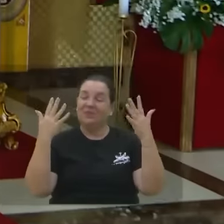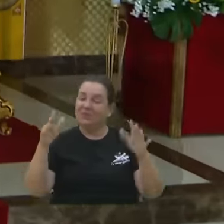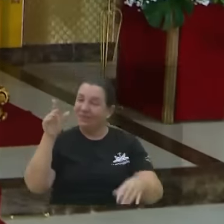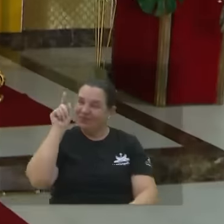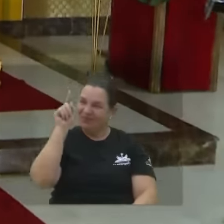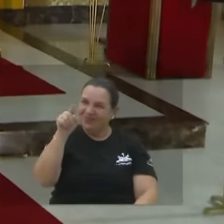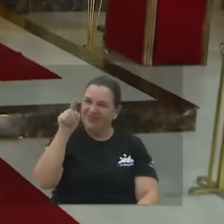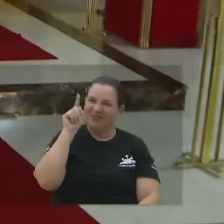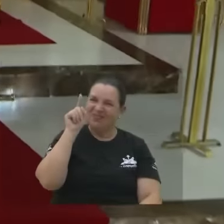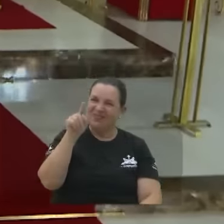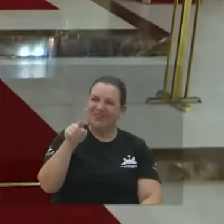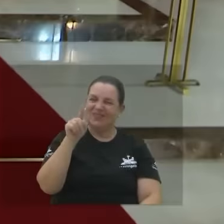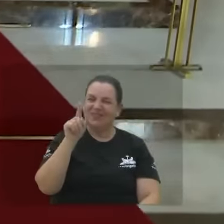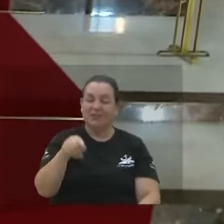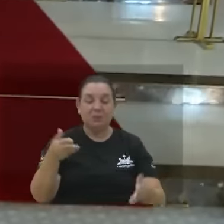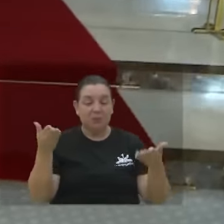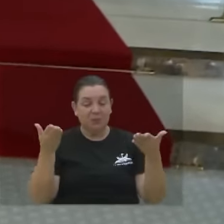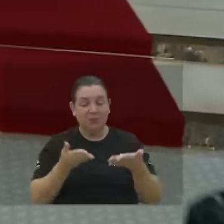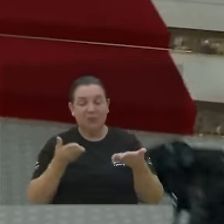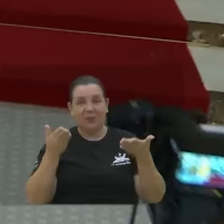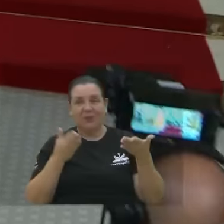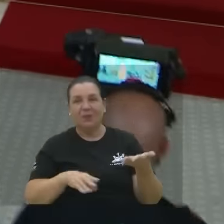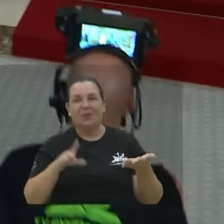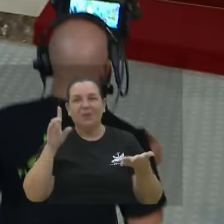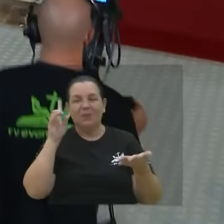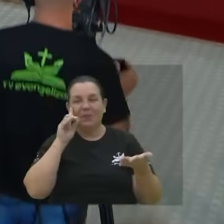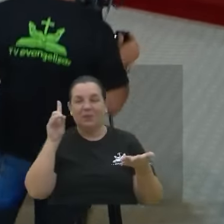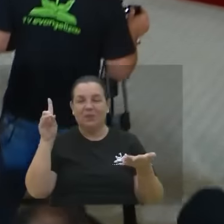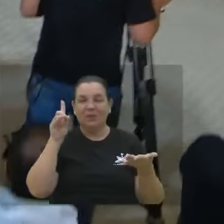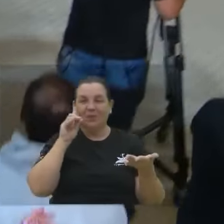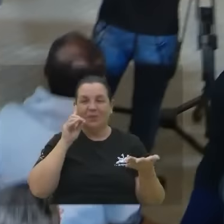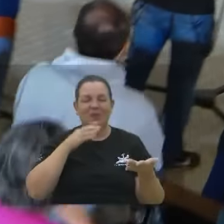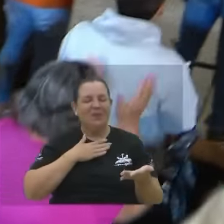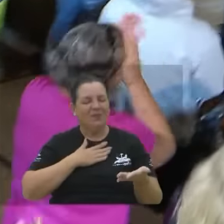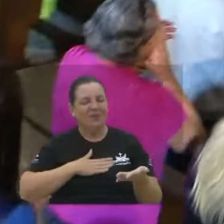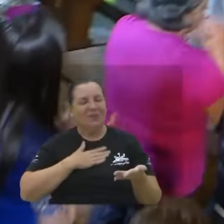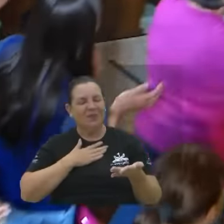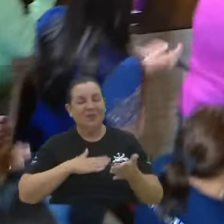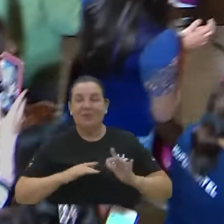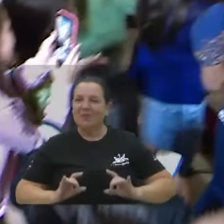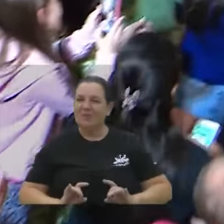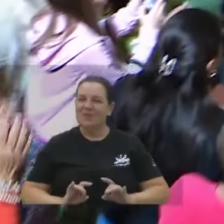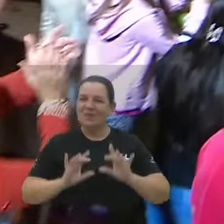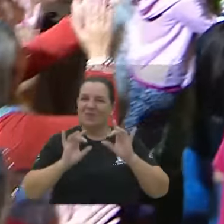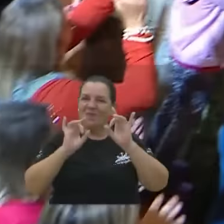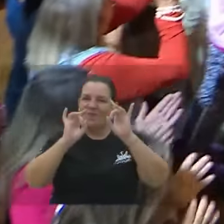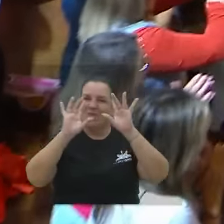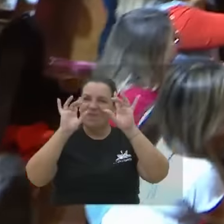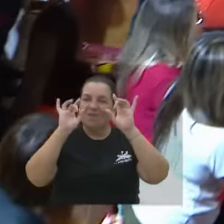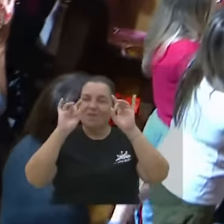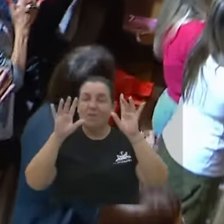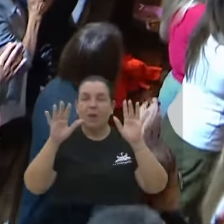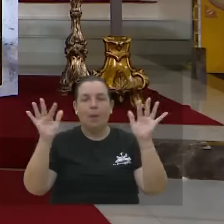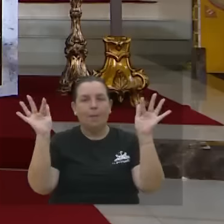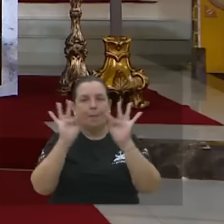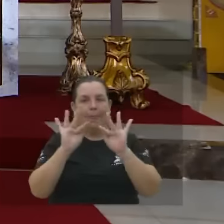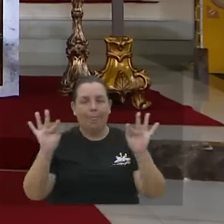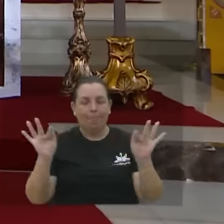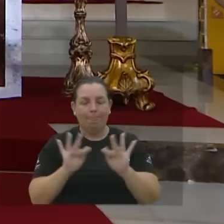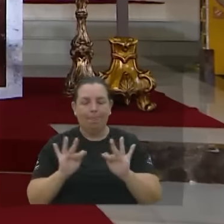Parabéns pra você nessa data querida. Obrigado,